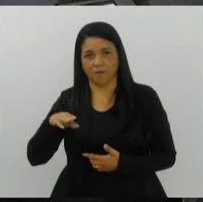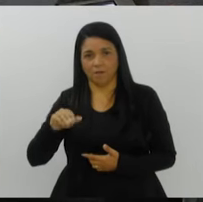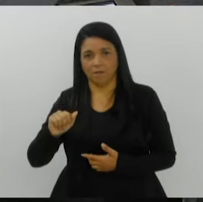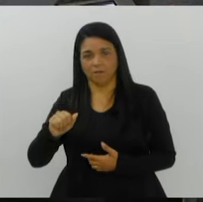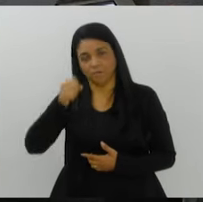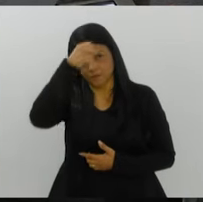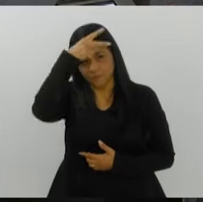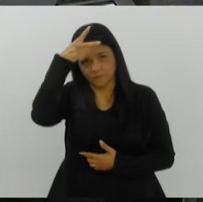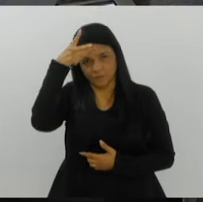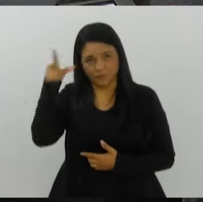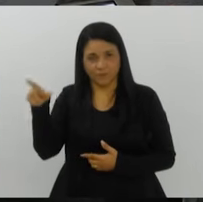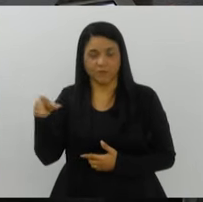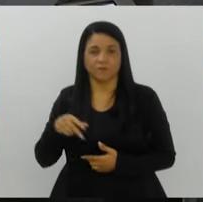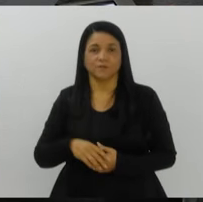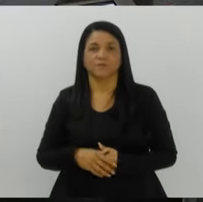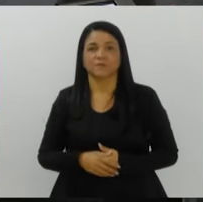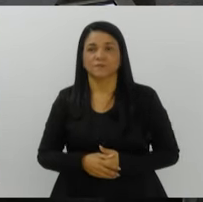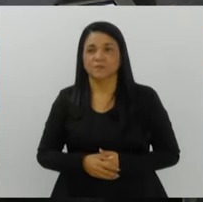Presidente, declaração.